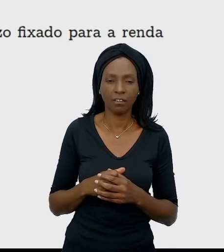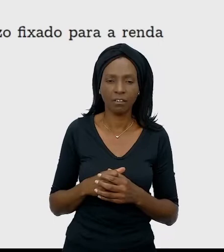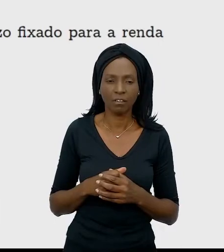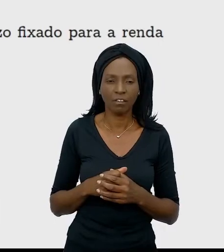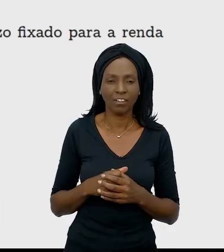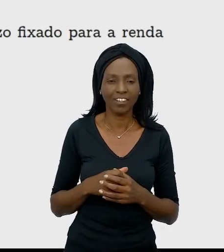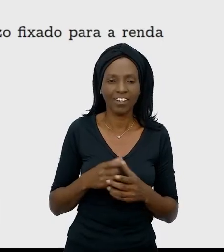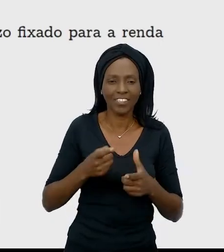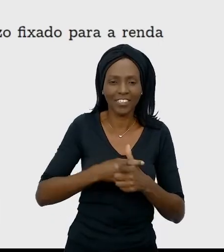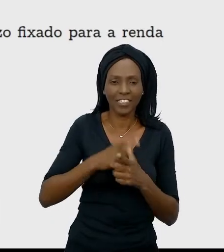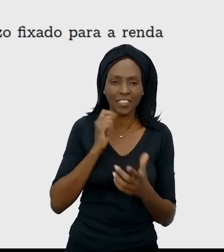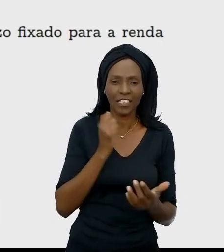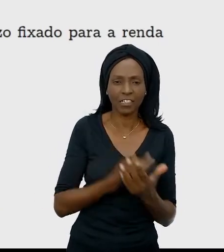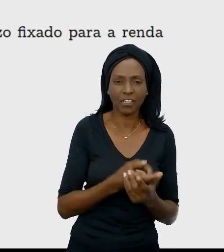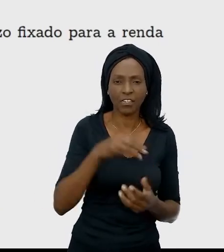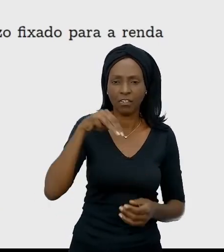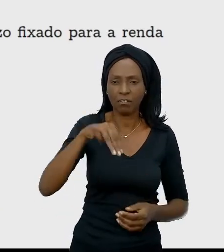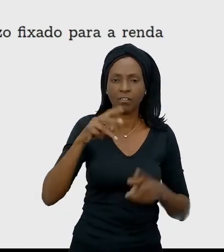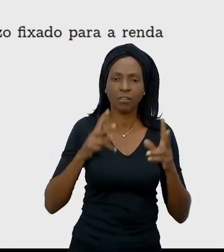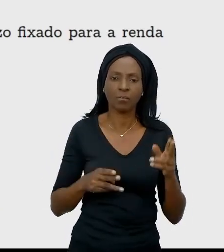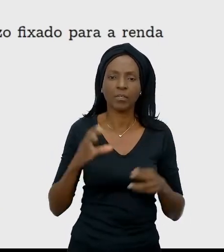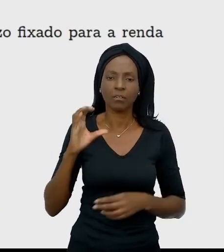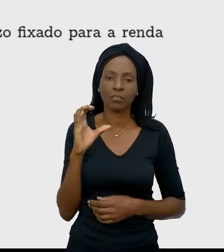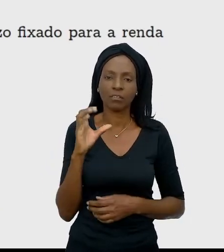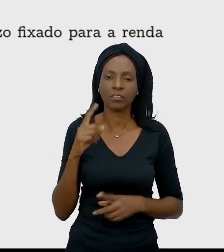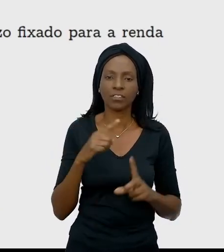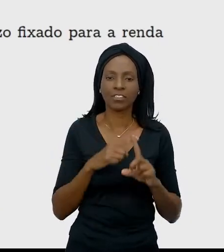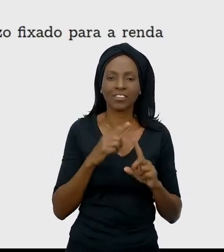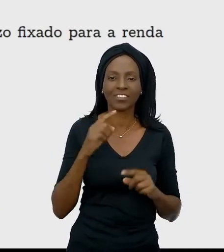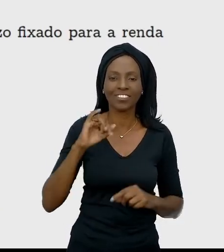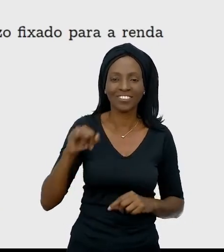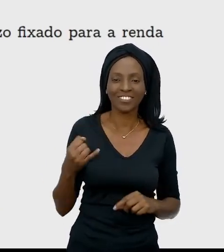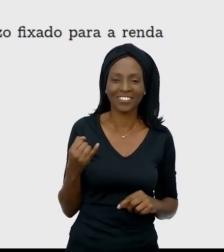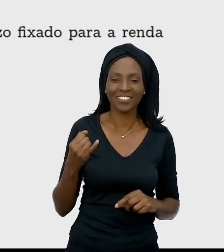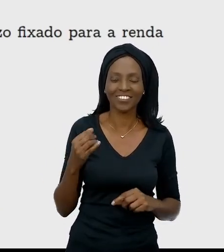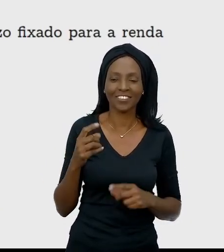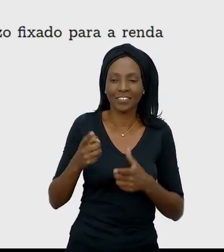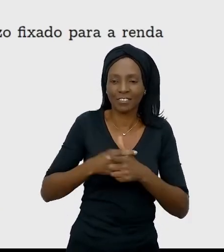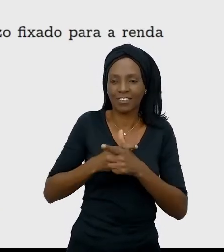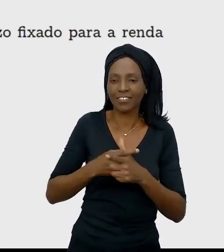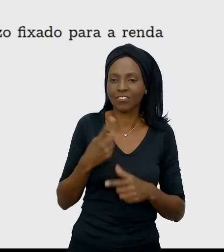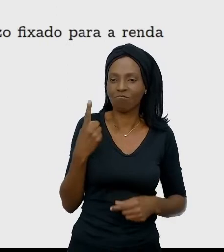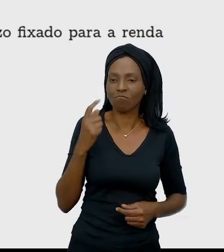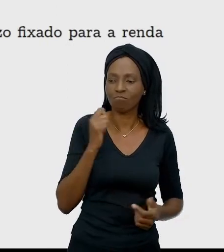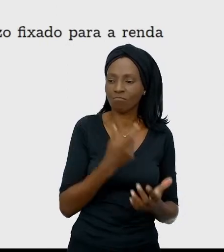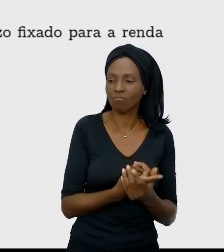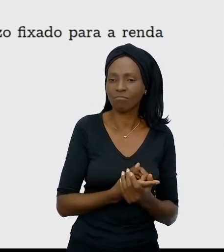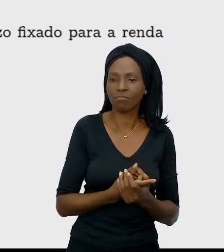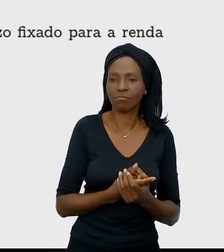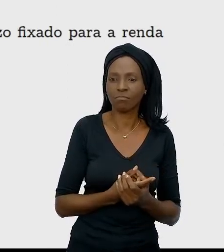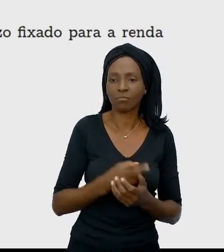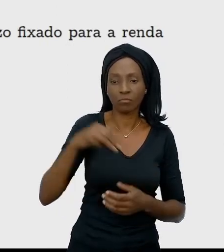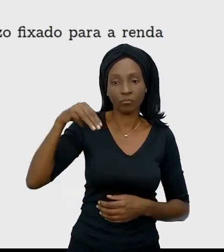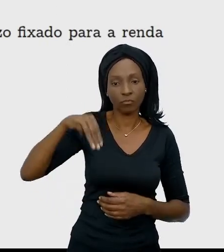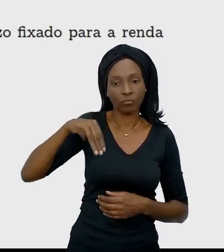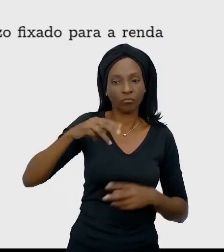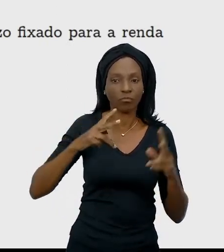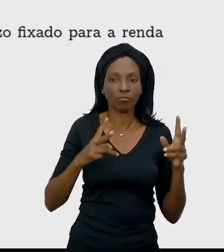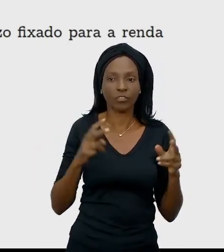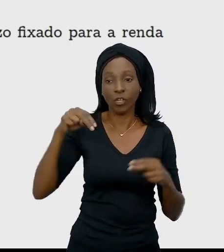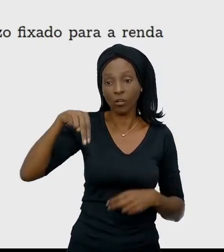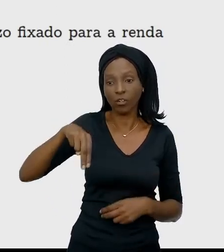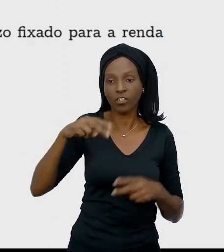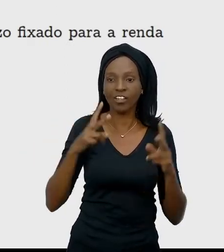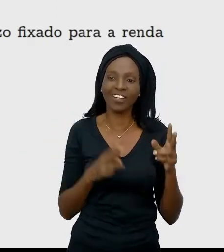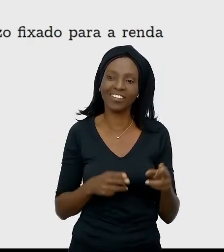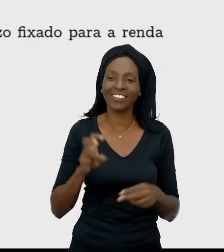devedor paga o montante igual a capital mais juros, composto da dívida em um único pagamento, sendo que o N é igual a 5, porque